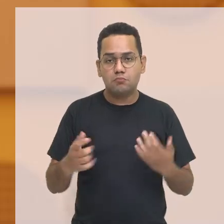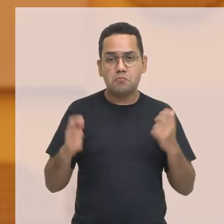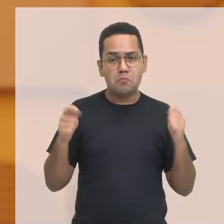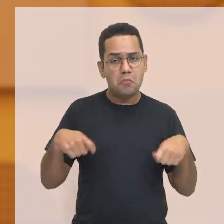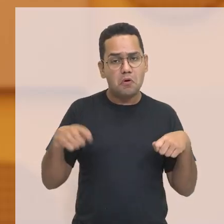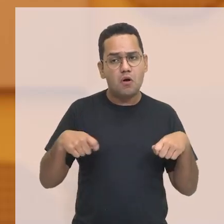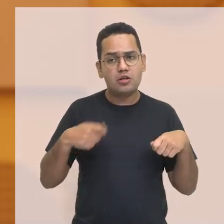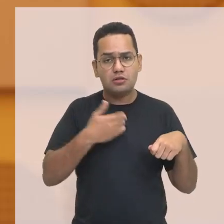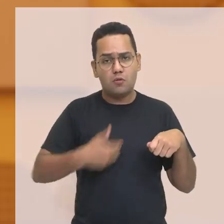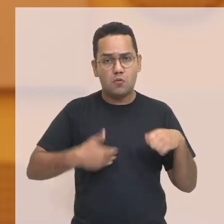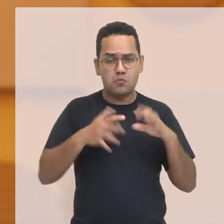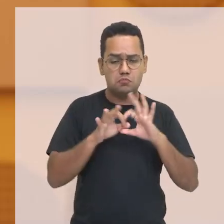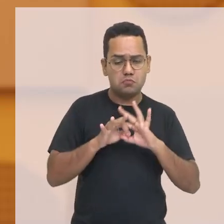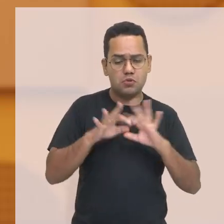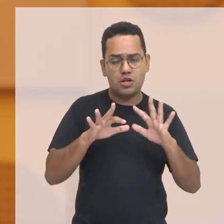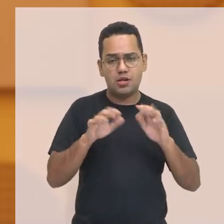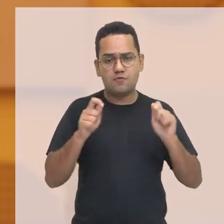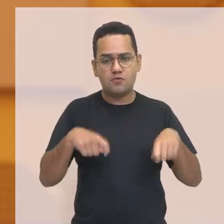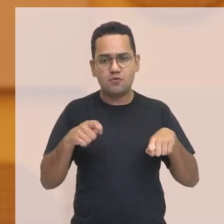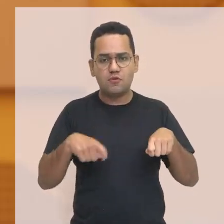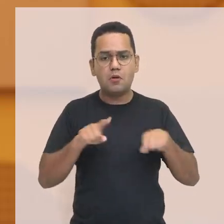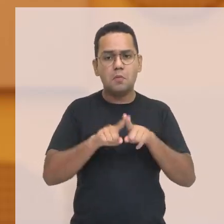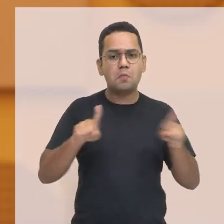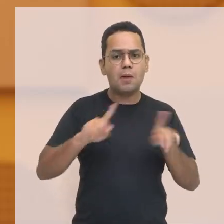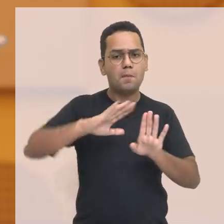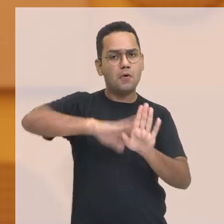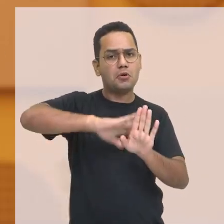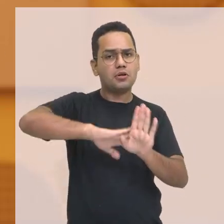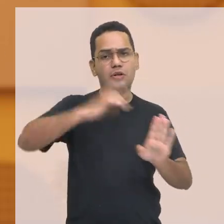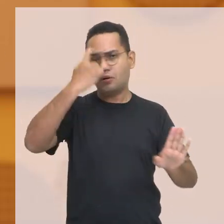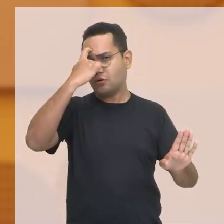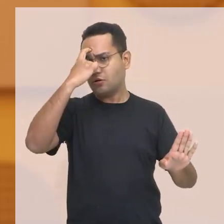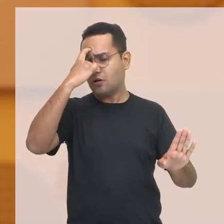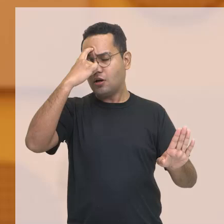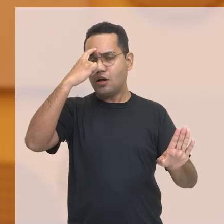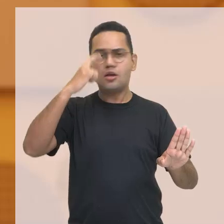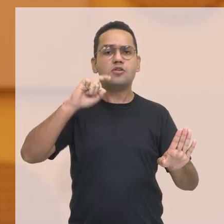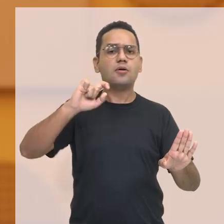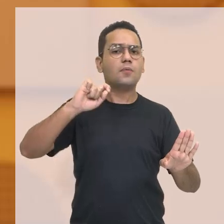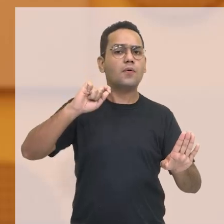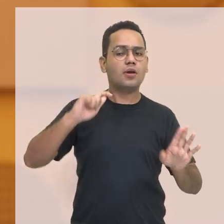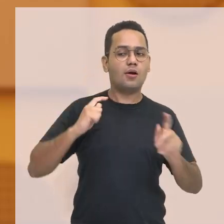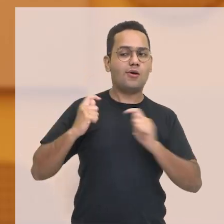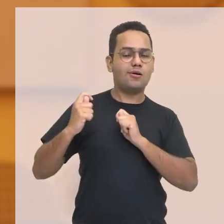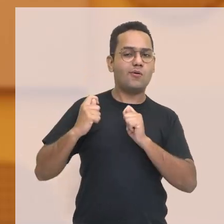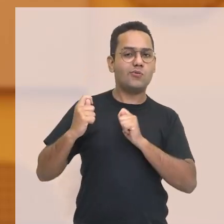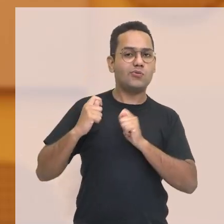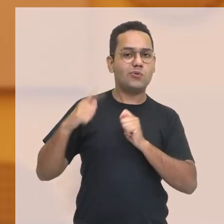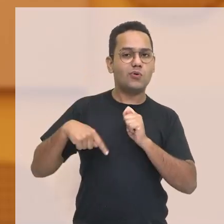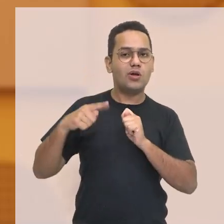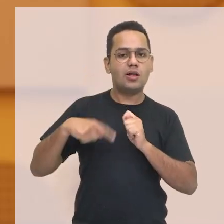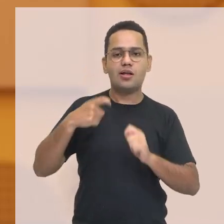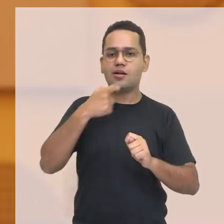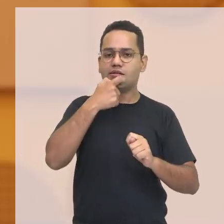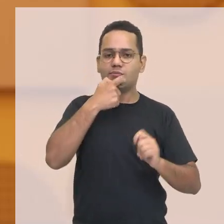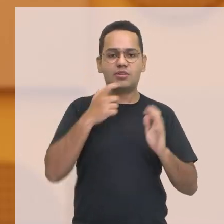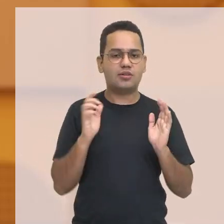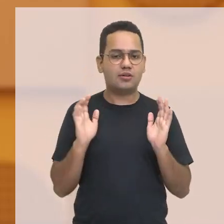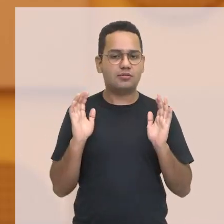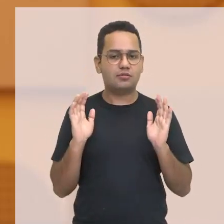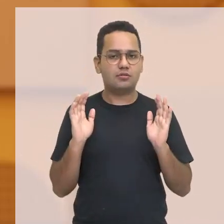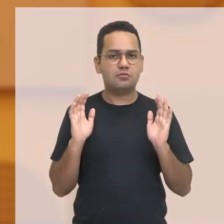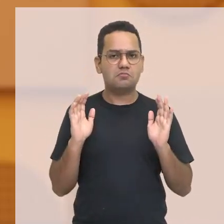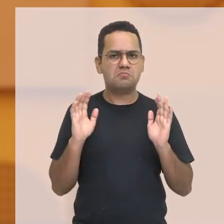de toda a situação política e econômica da Índia seria a Grã-Bretanha. Seria assim uma questão de apenas uma autonomia